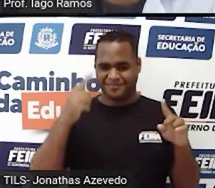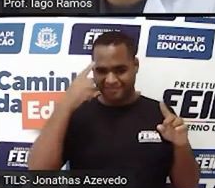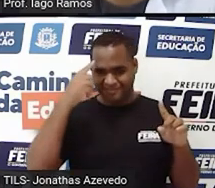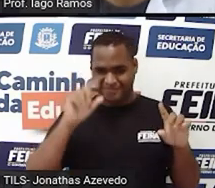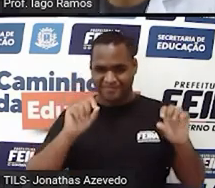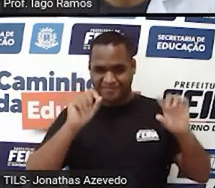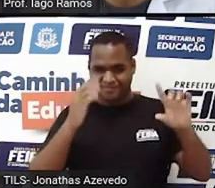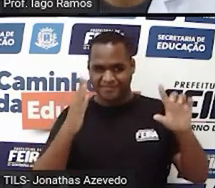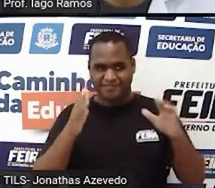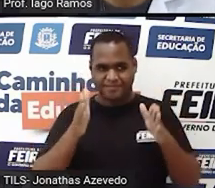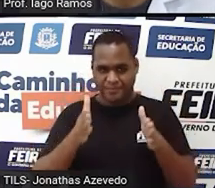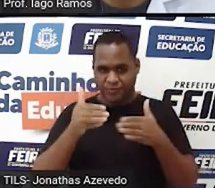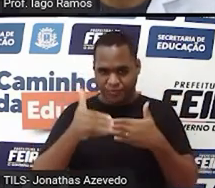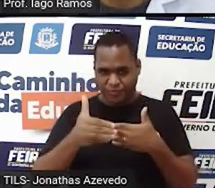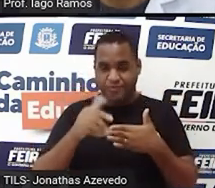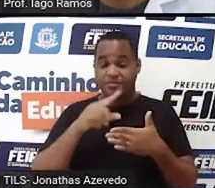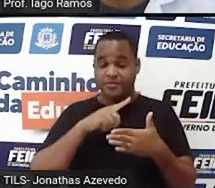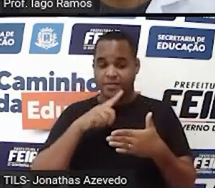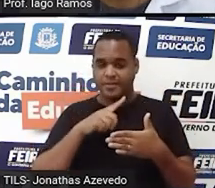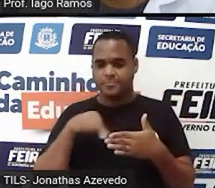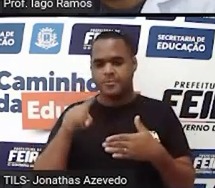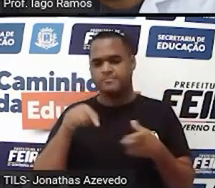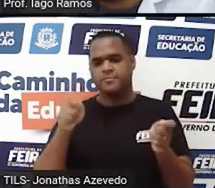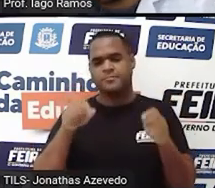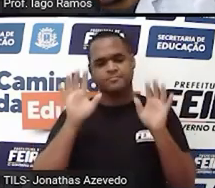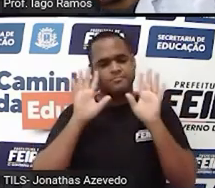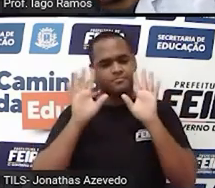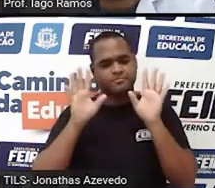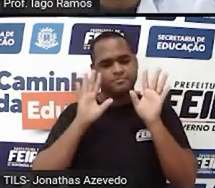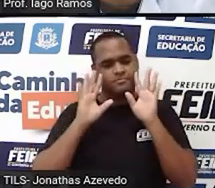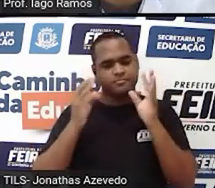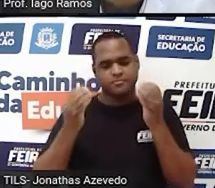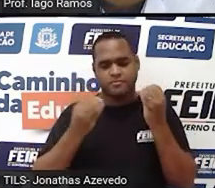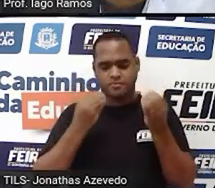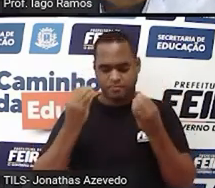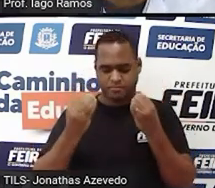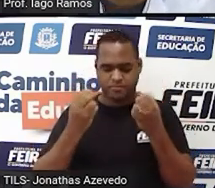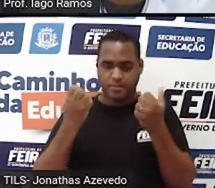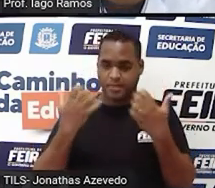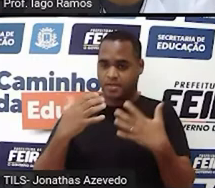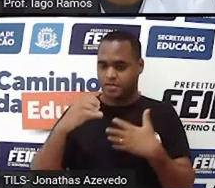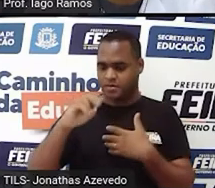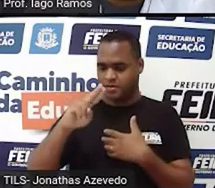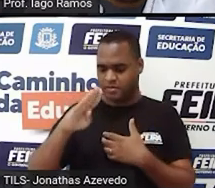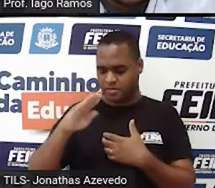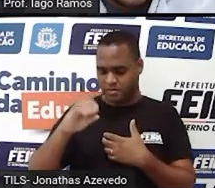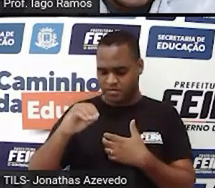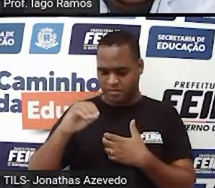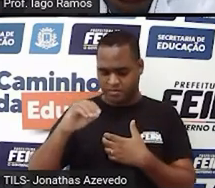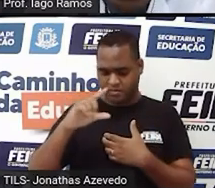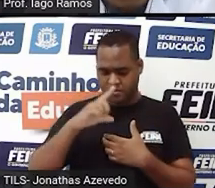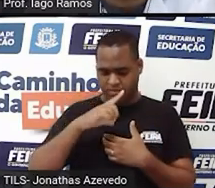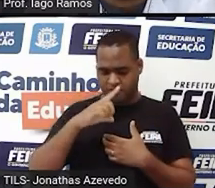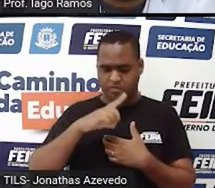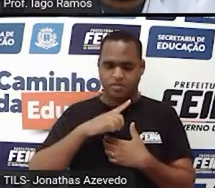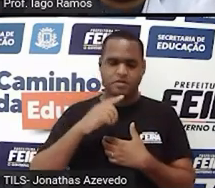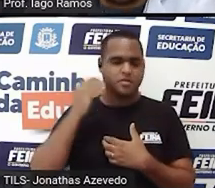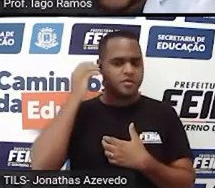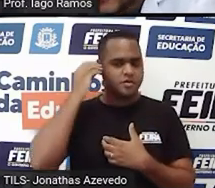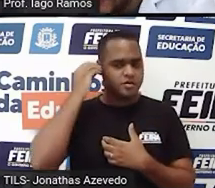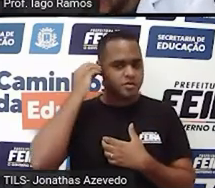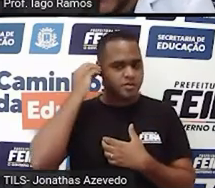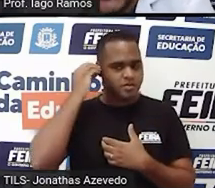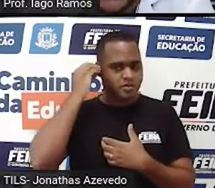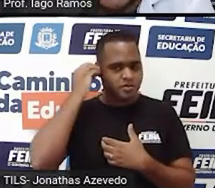cubo certo e vamos imaginar que esse cubo ele tenha dimensões de 1